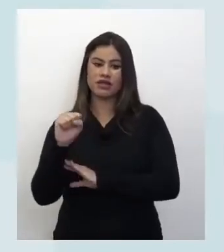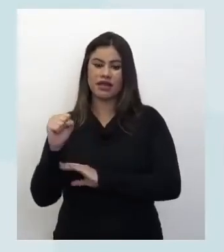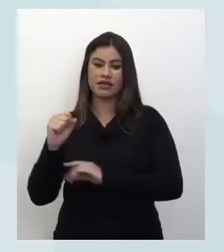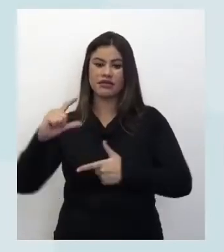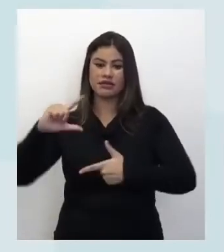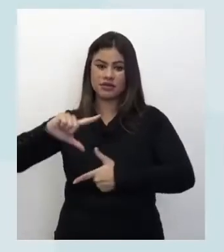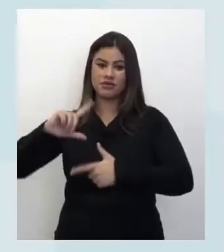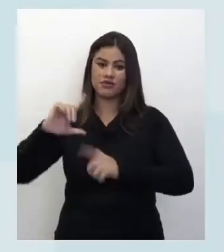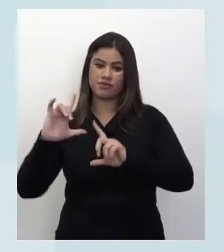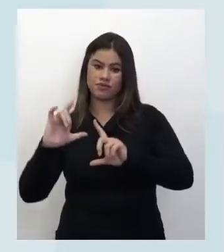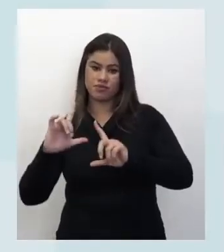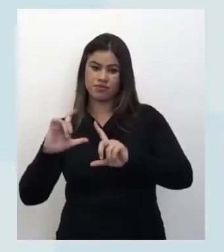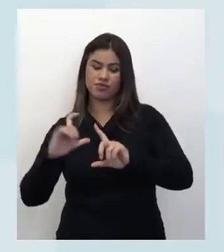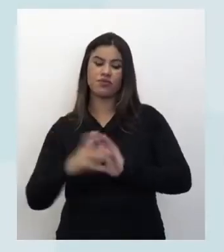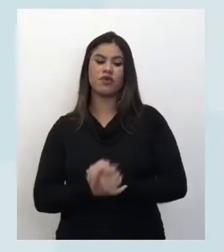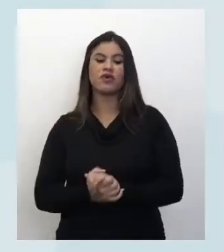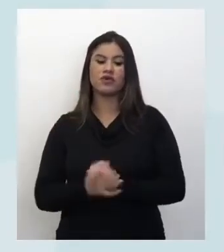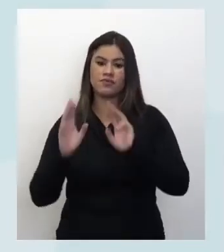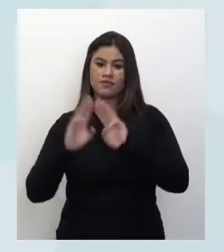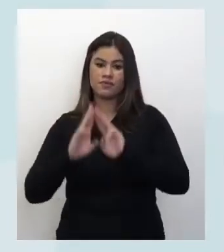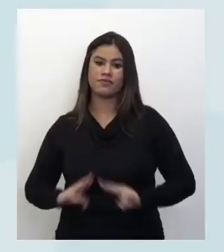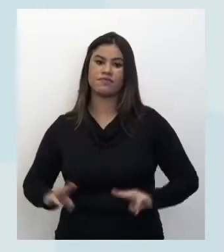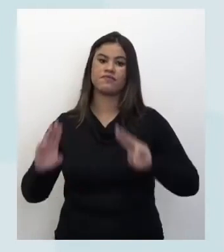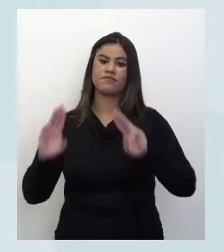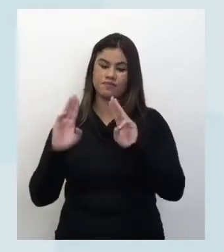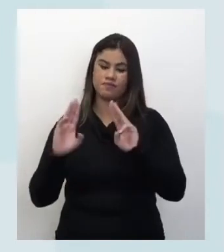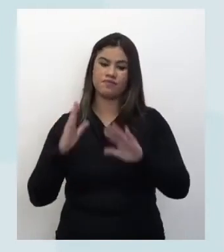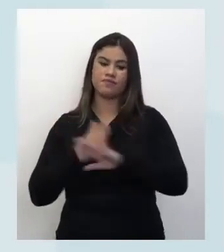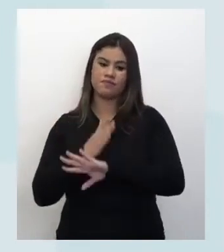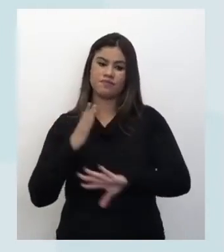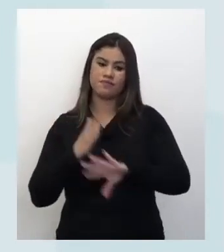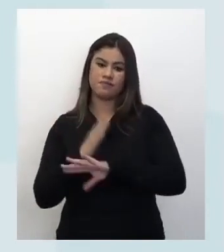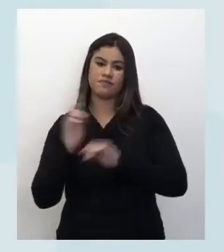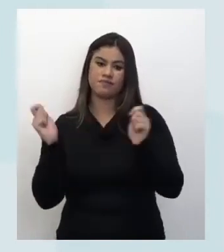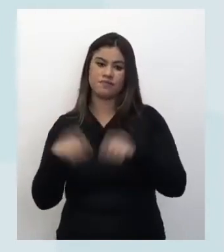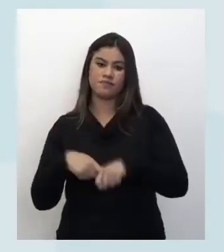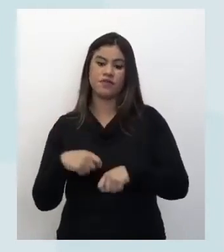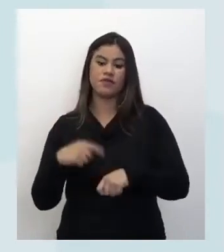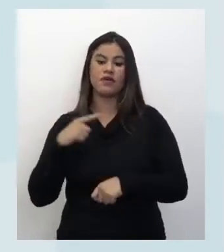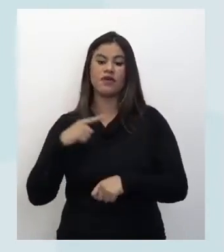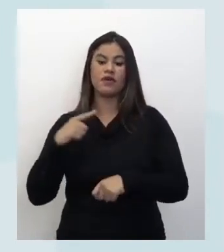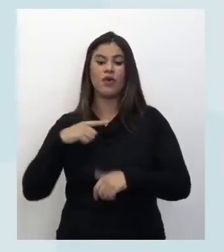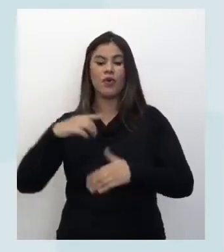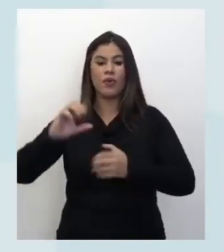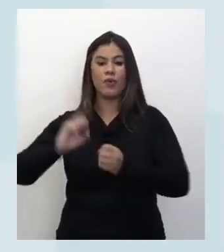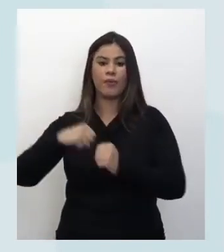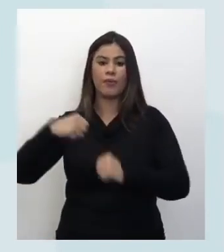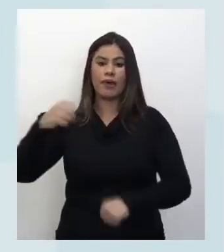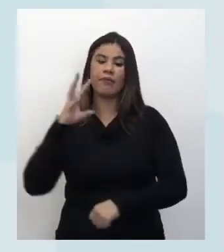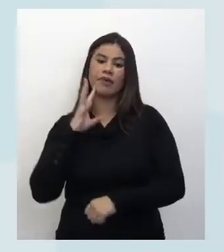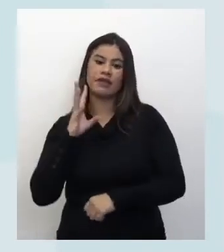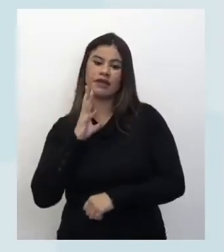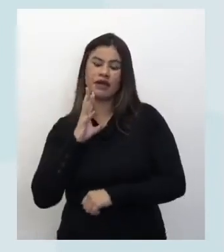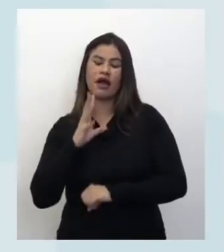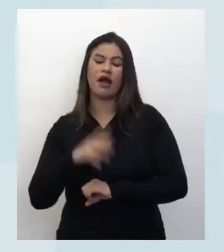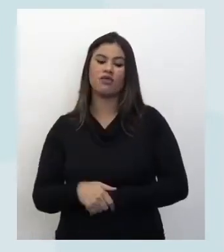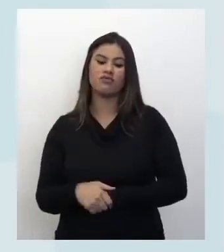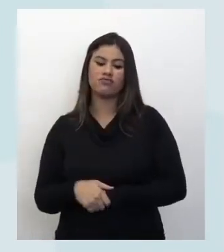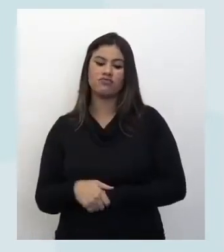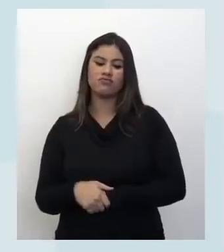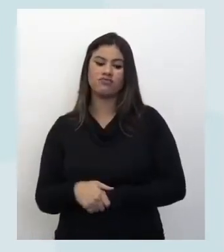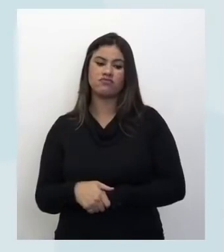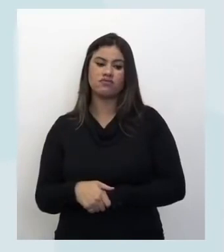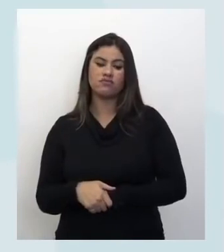Code, tem o endereço para vocês acessarem. É um mapa super bacana. vale a pena, e são mapas, na verdade, não é um mapa